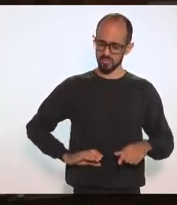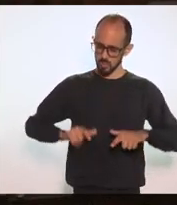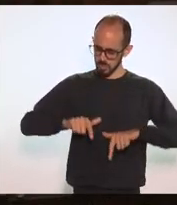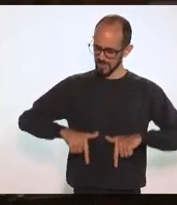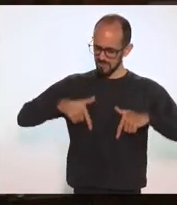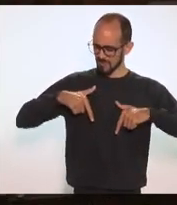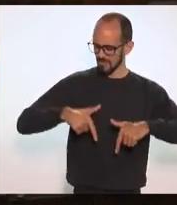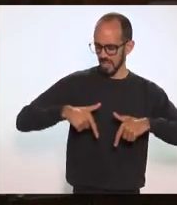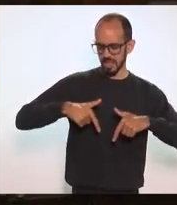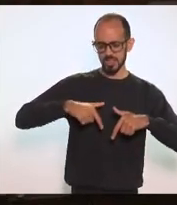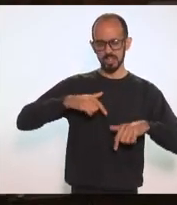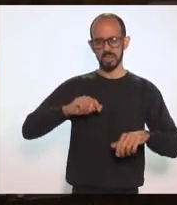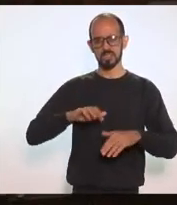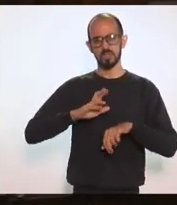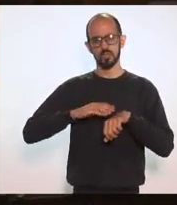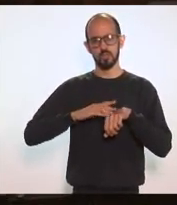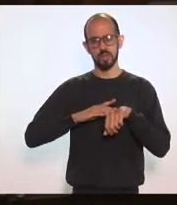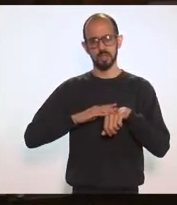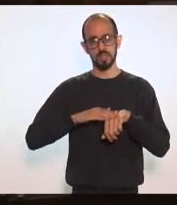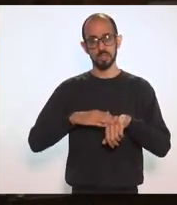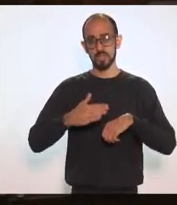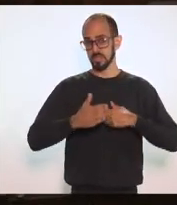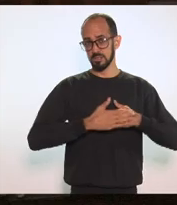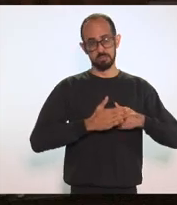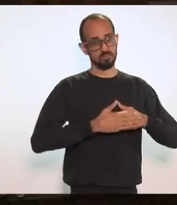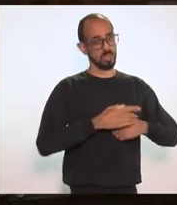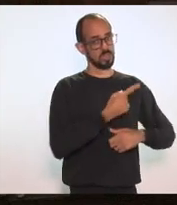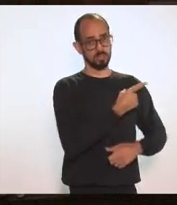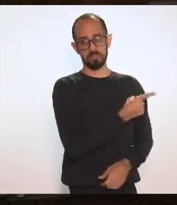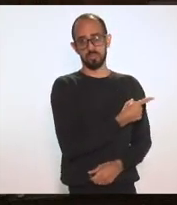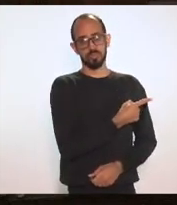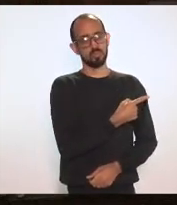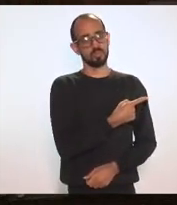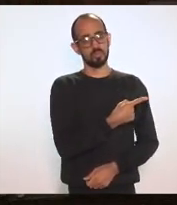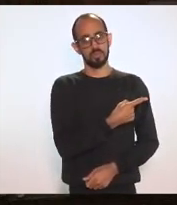tuberculose por conta própria, inclusive